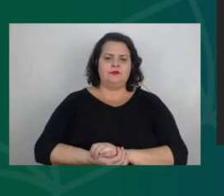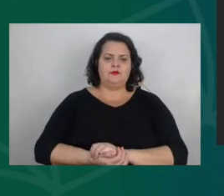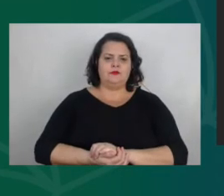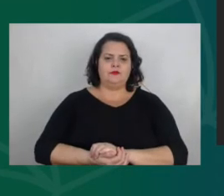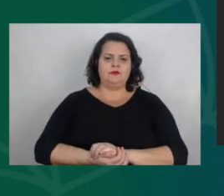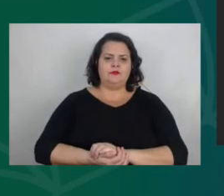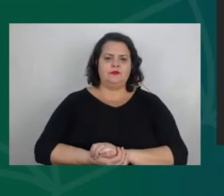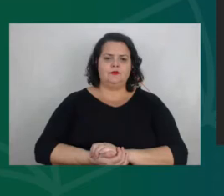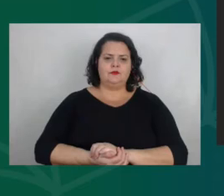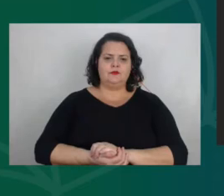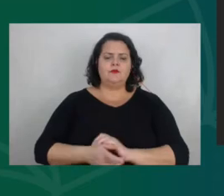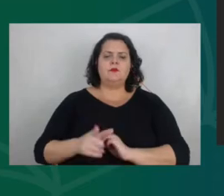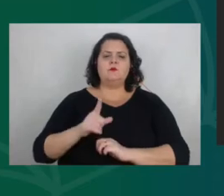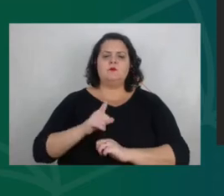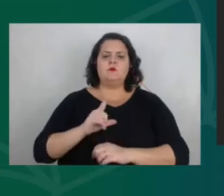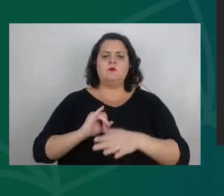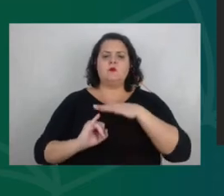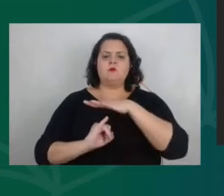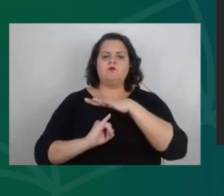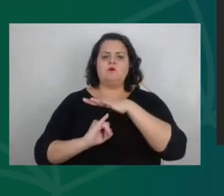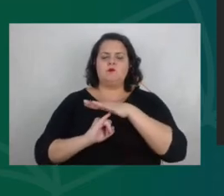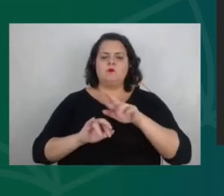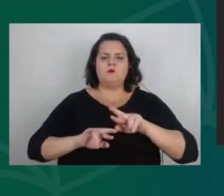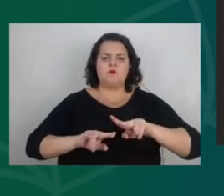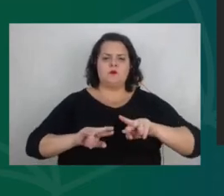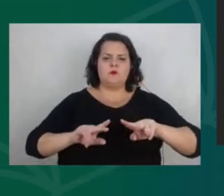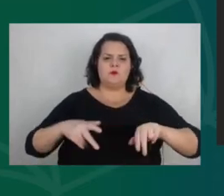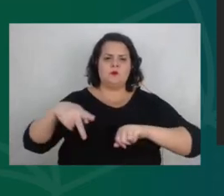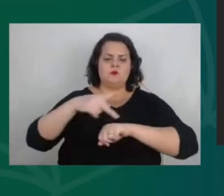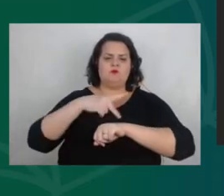muitas instituições internacionais e